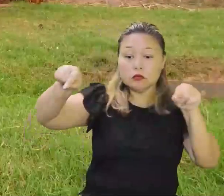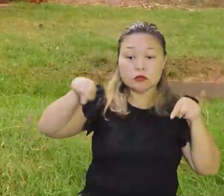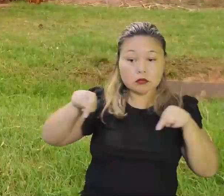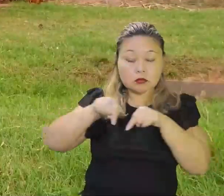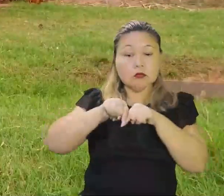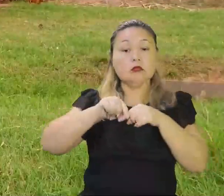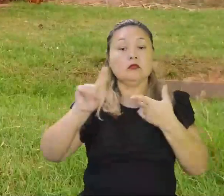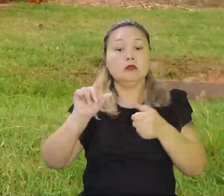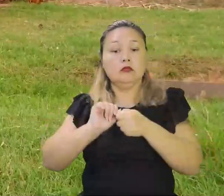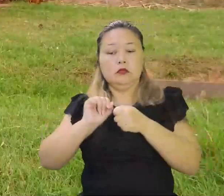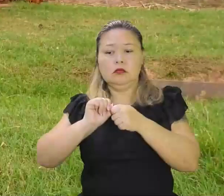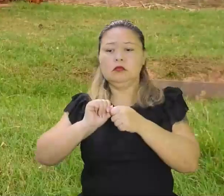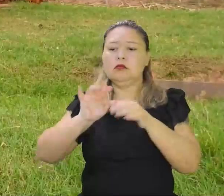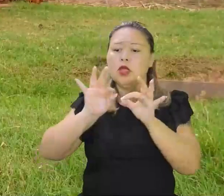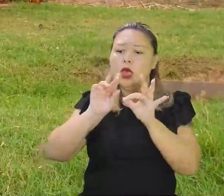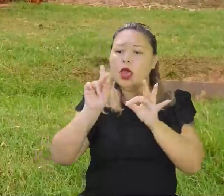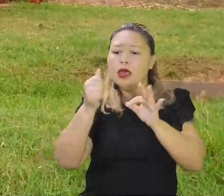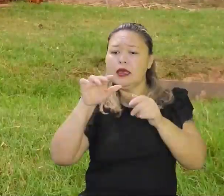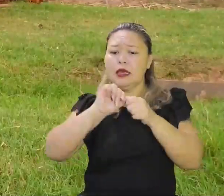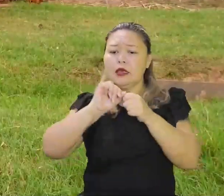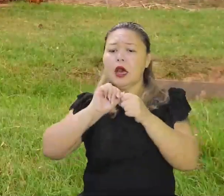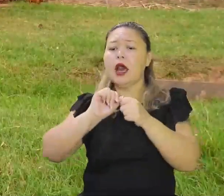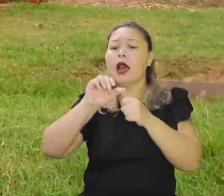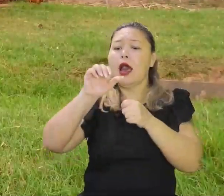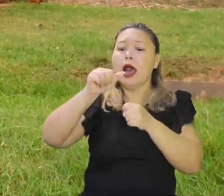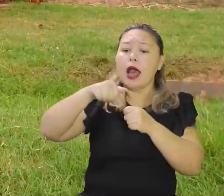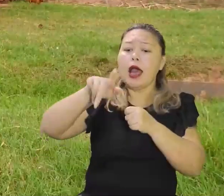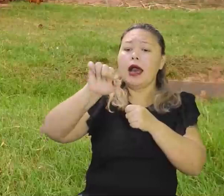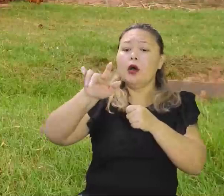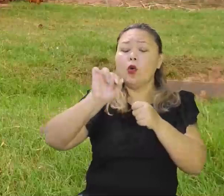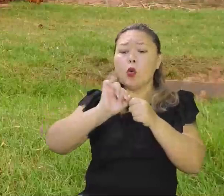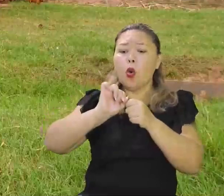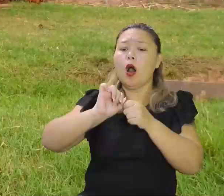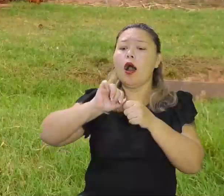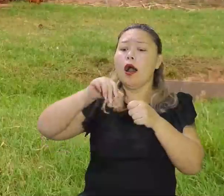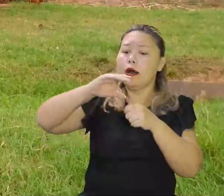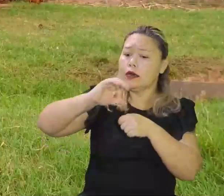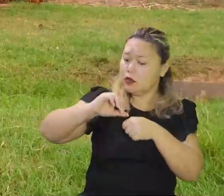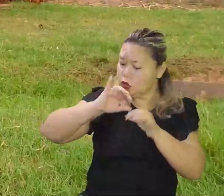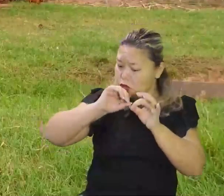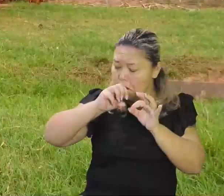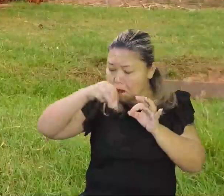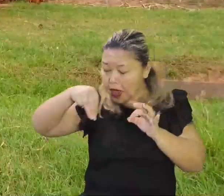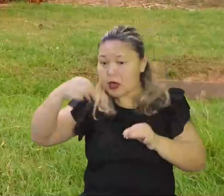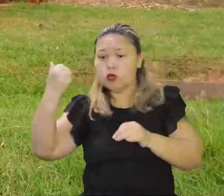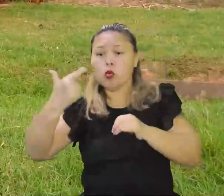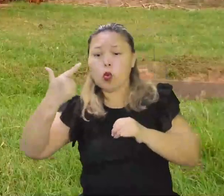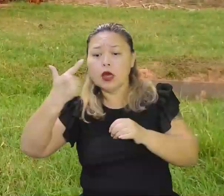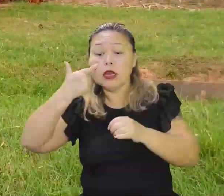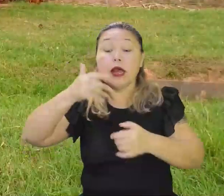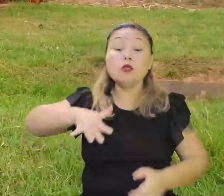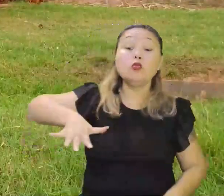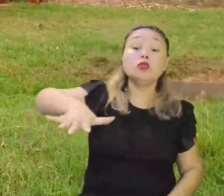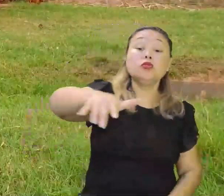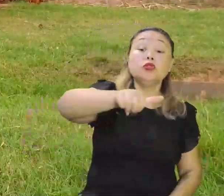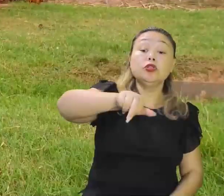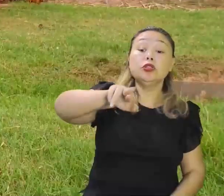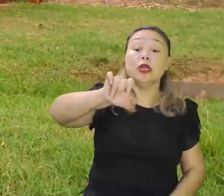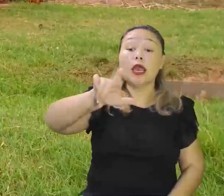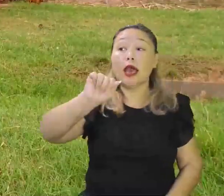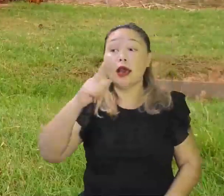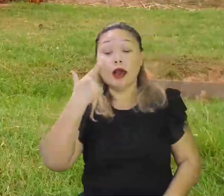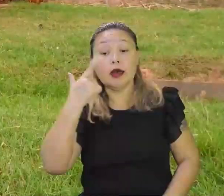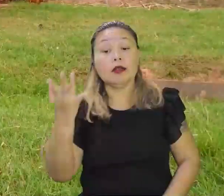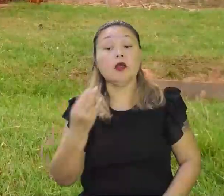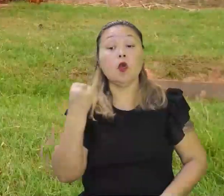de hectares, de alqueires, de metro quadrado, de área. Vamos entender direitinho como é que isso funciona. Vamos lá então. Então